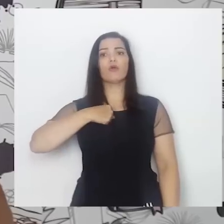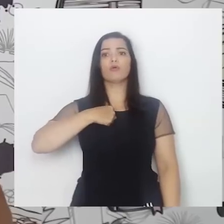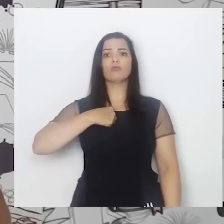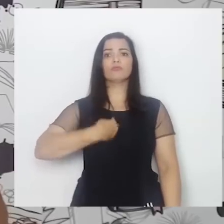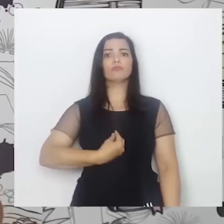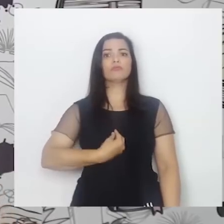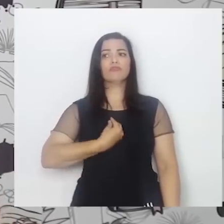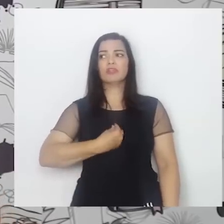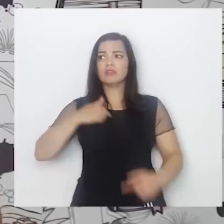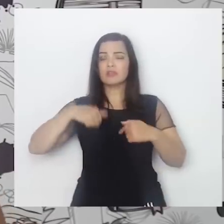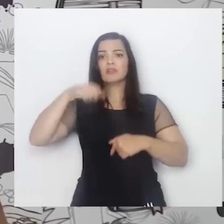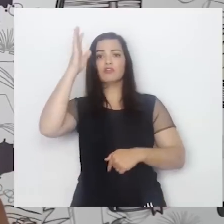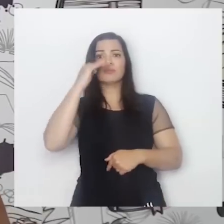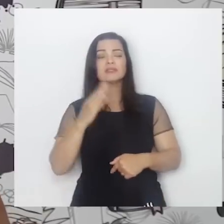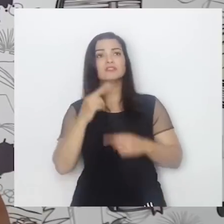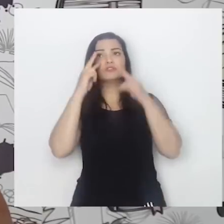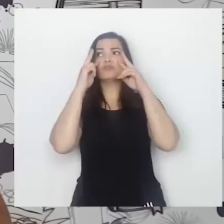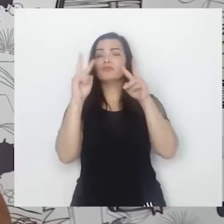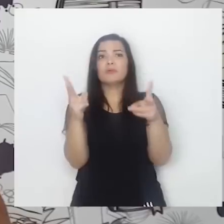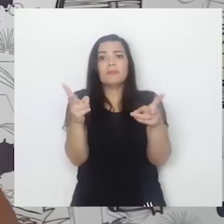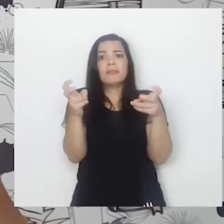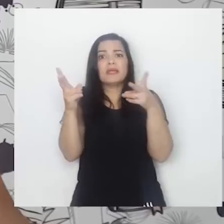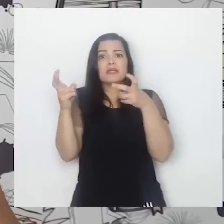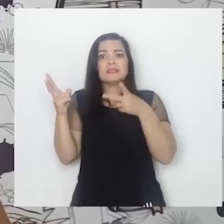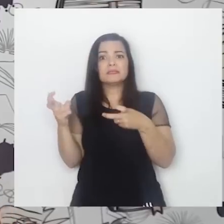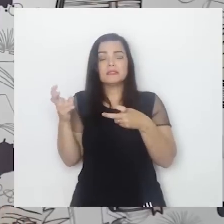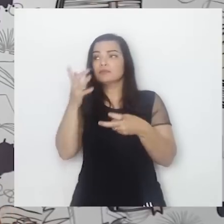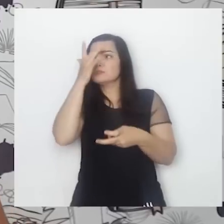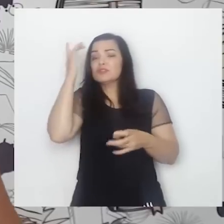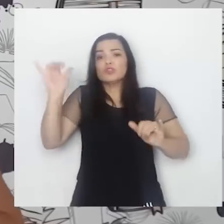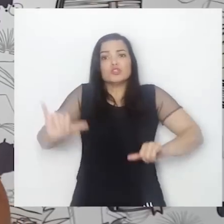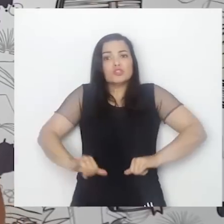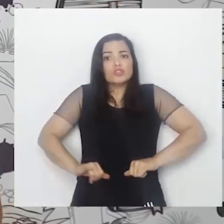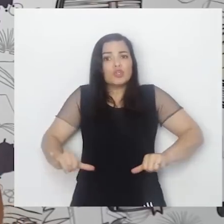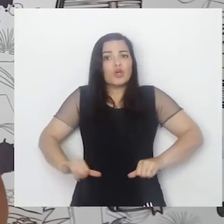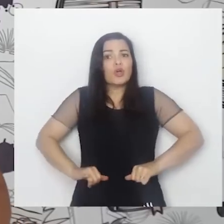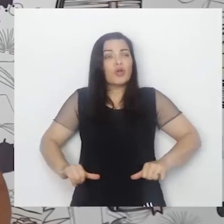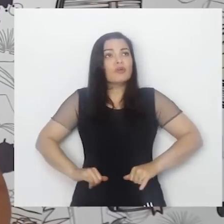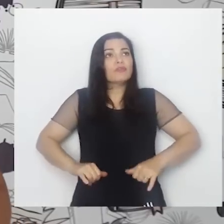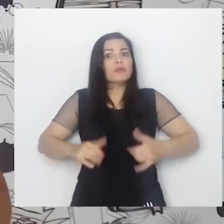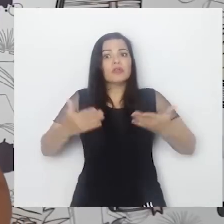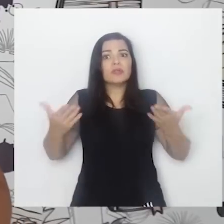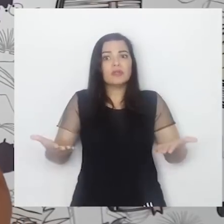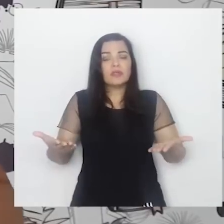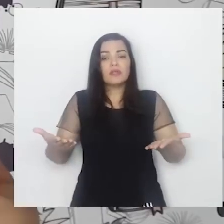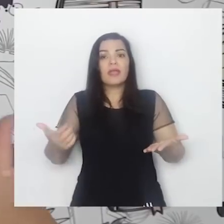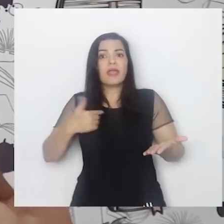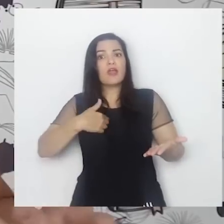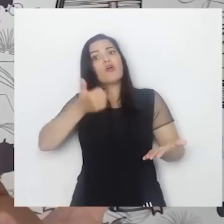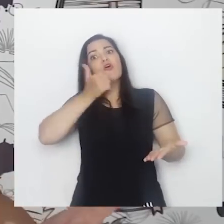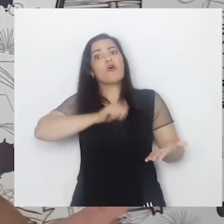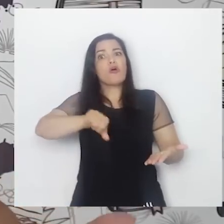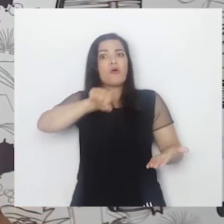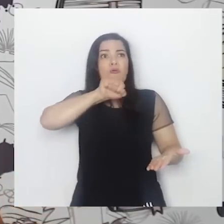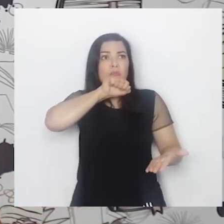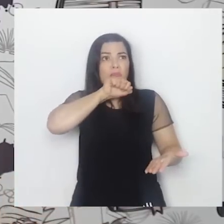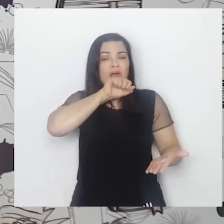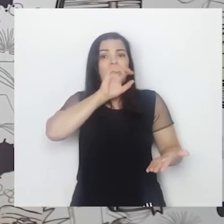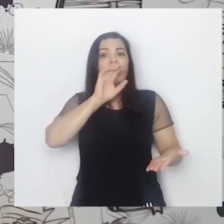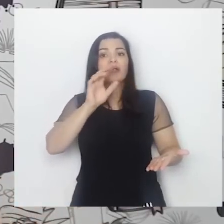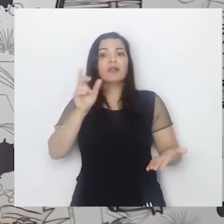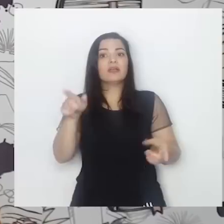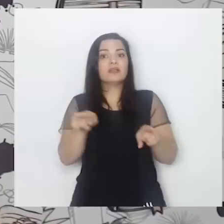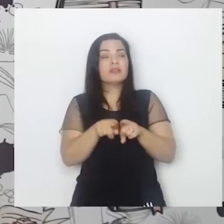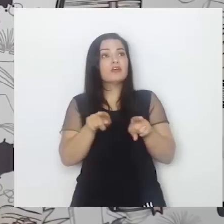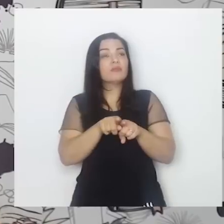ao sofrimento dos meus compatriotas e como mãe, não podendo resistir à separação dos